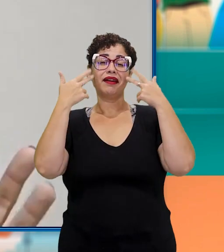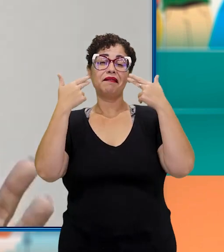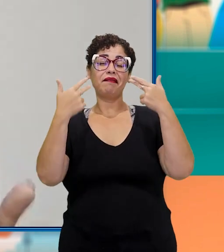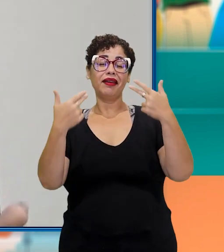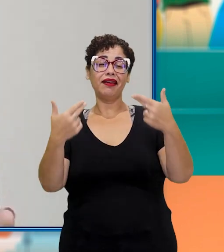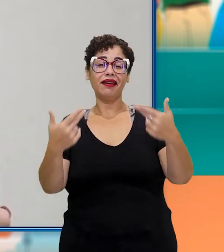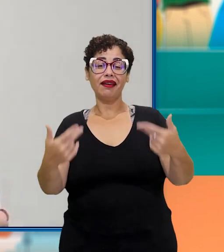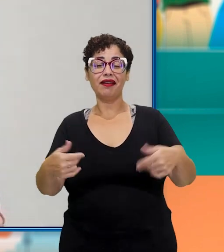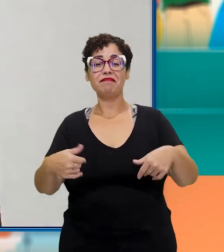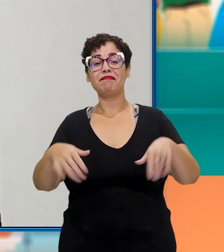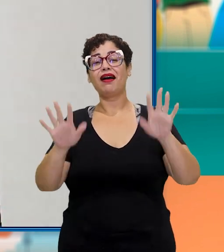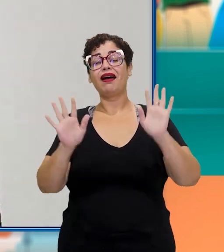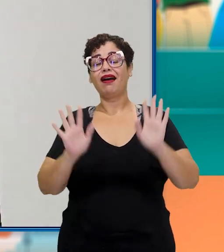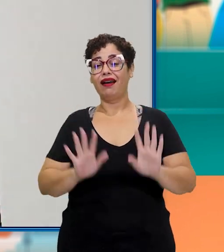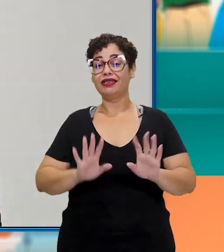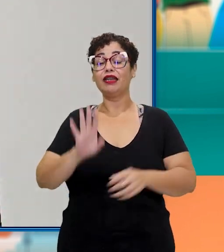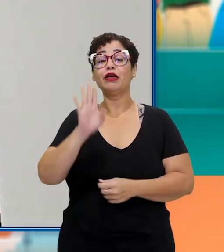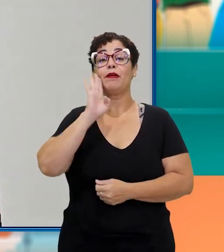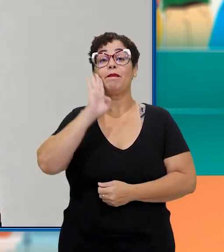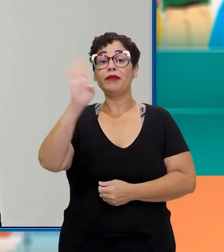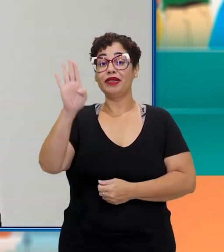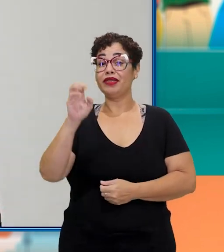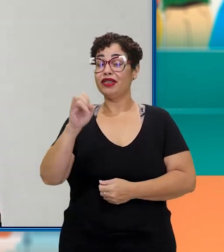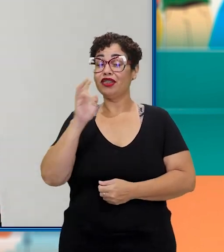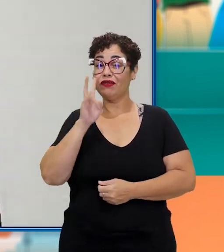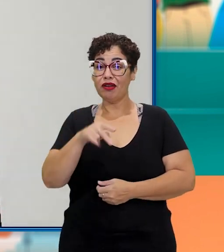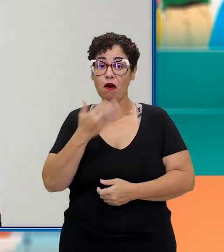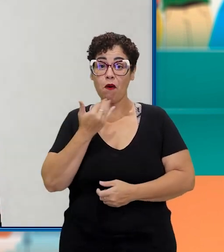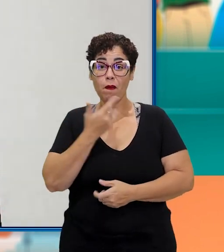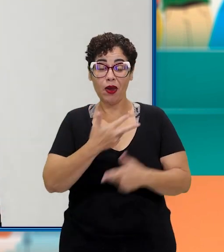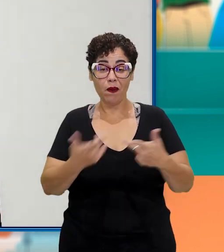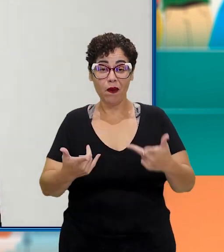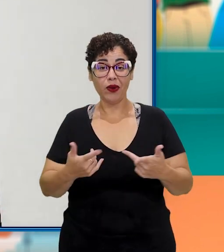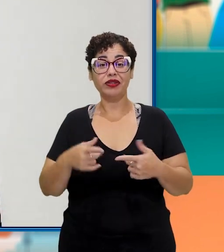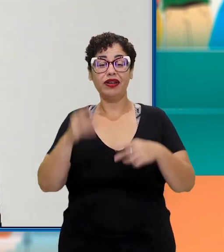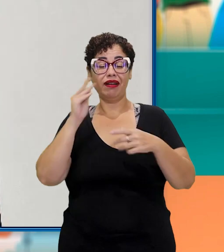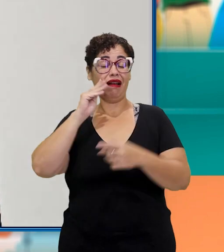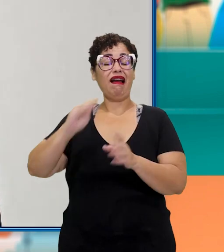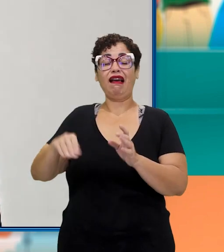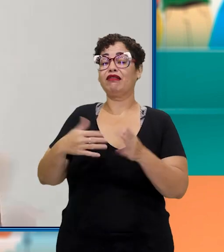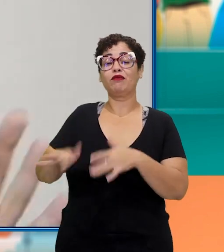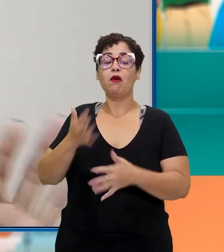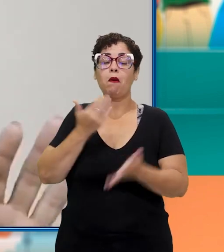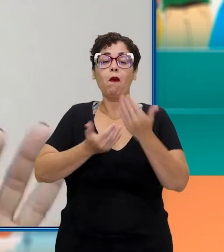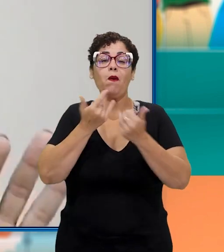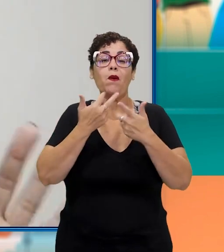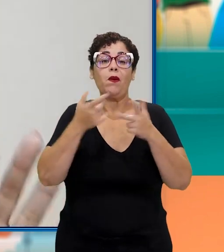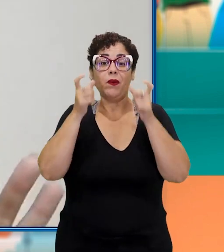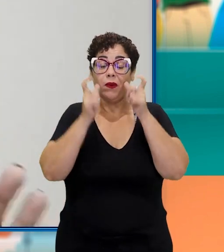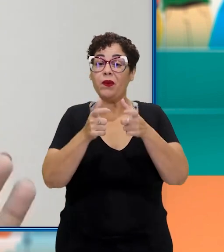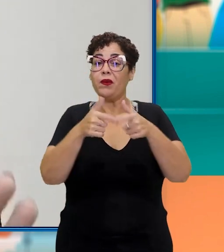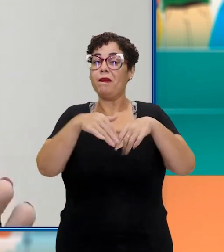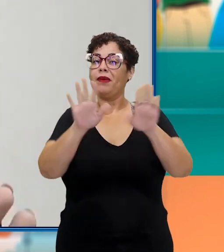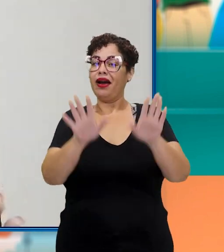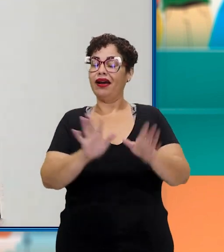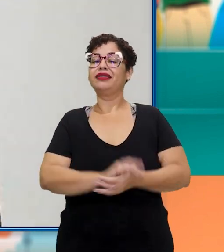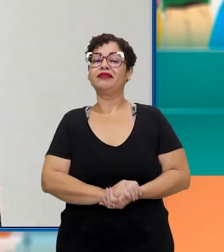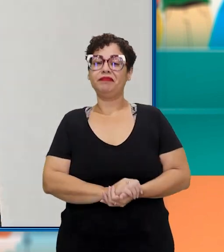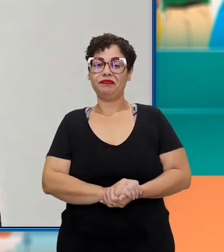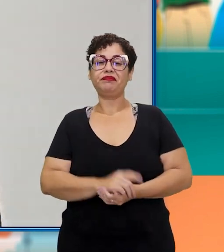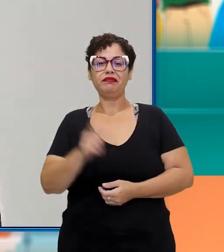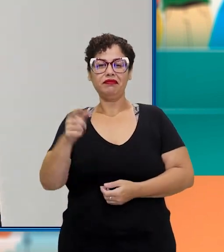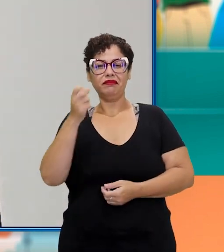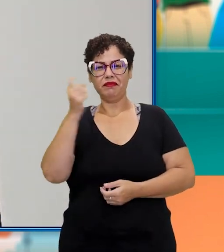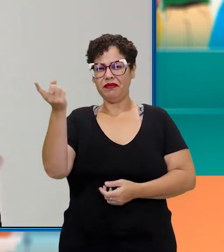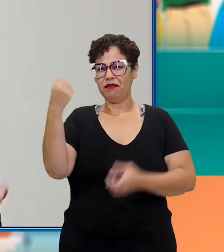mais tranquila, né? Principalmente se tiver algo para comer. Deixa de fazer tudo para comer uma coisa gostosa. Ela